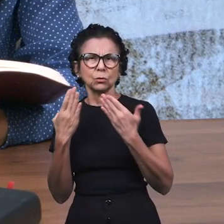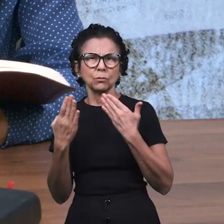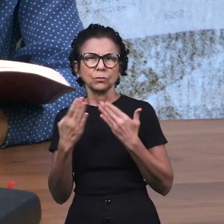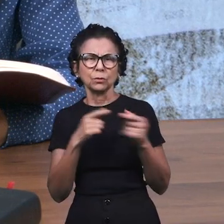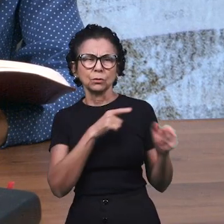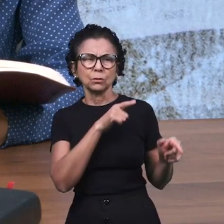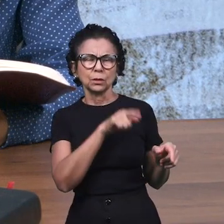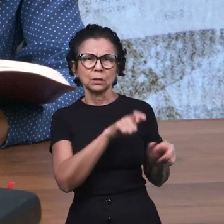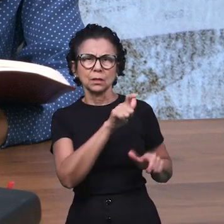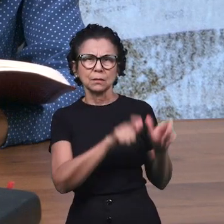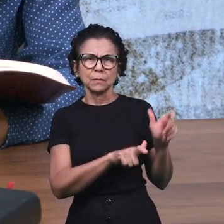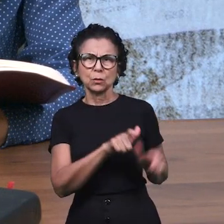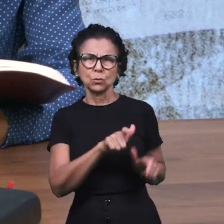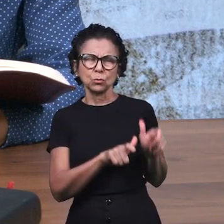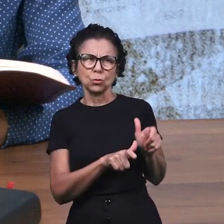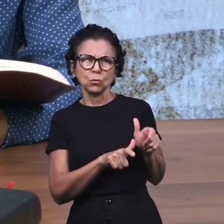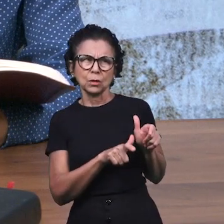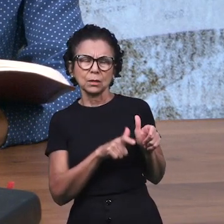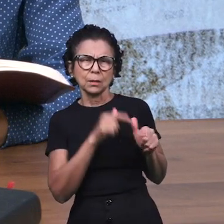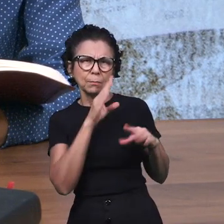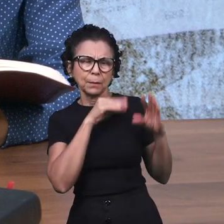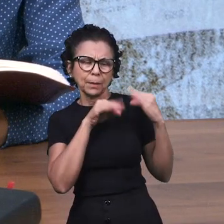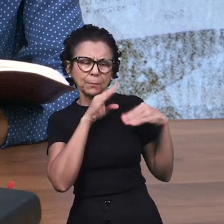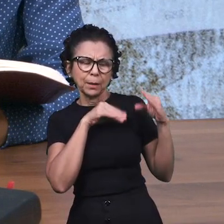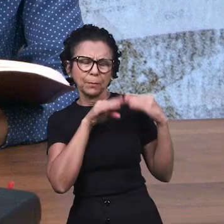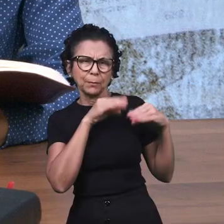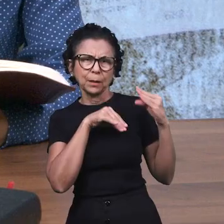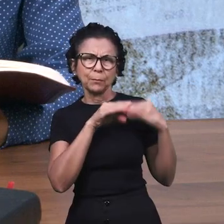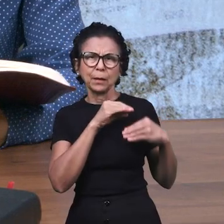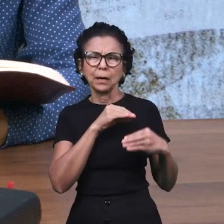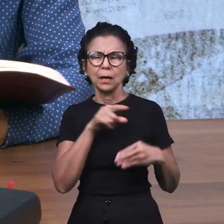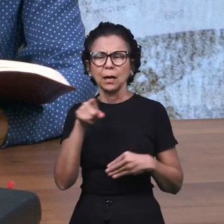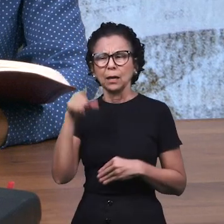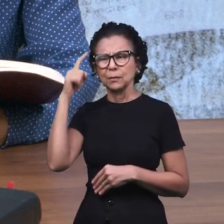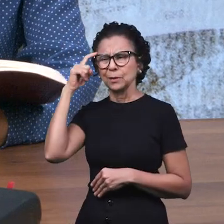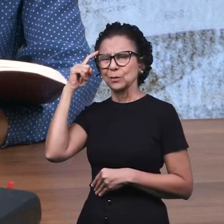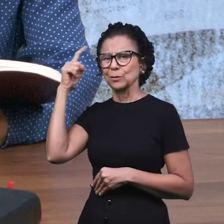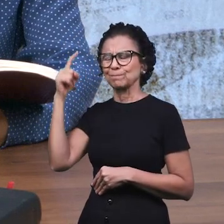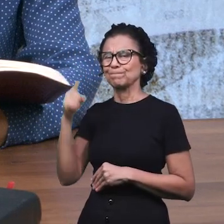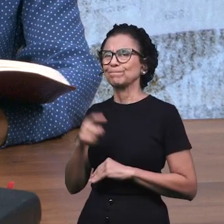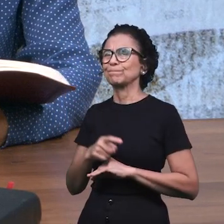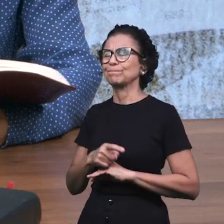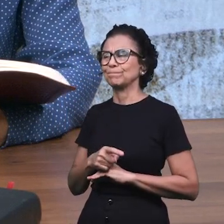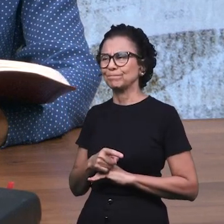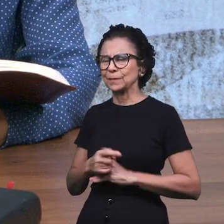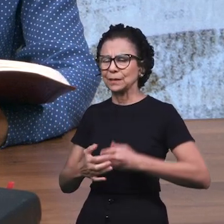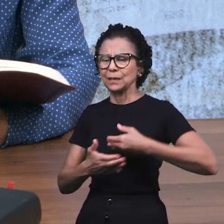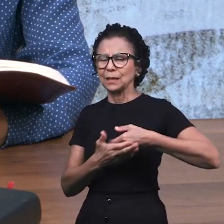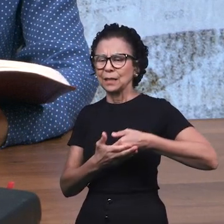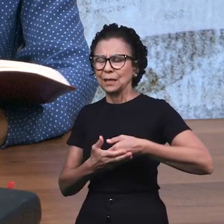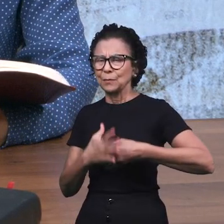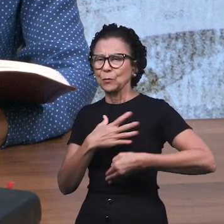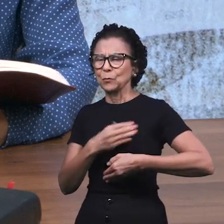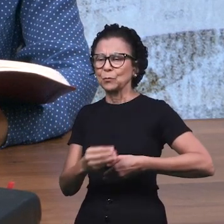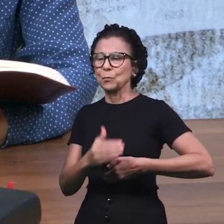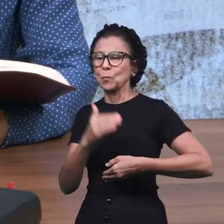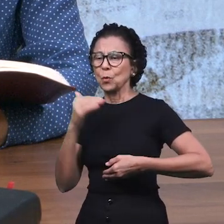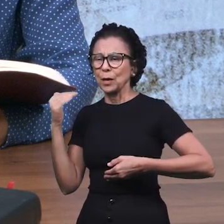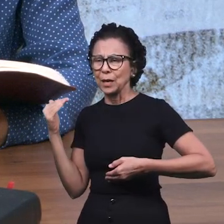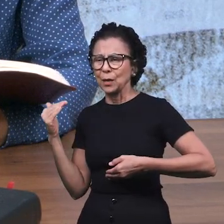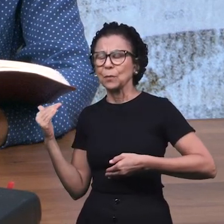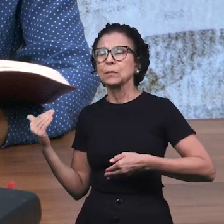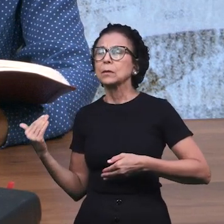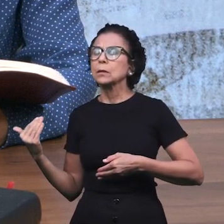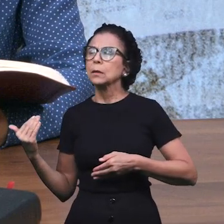e entendeu Davi que a criança era morta, pelo que disse Davi a seus servos: é